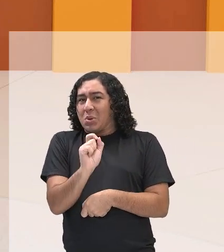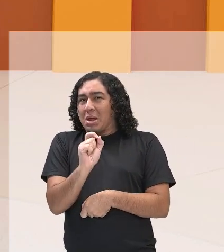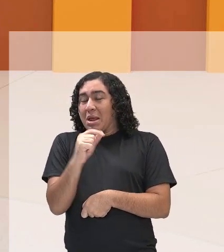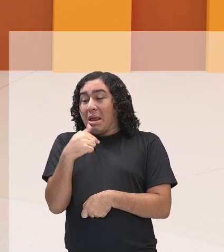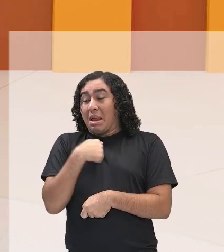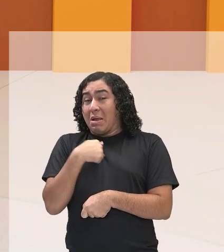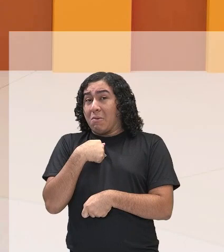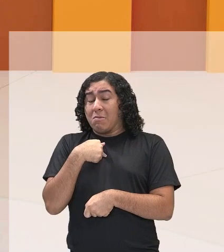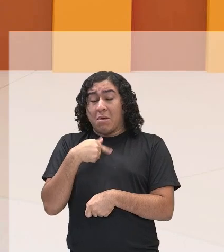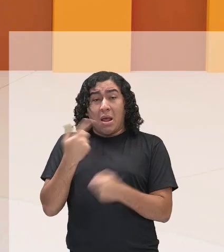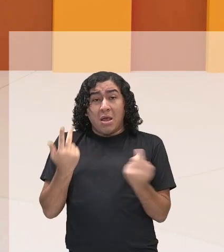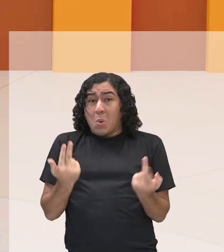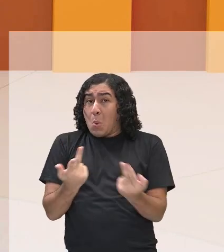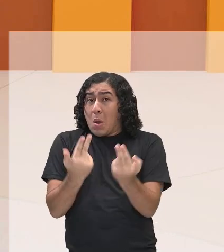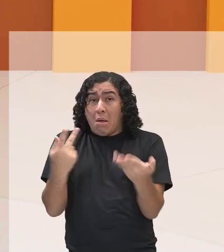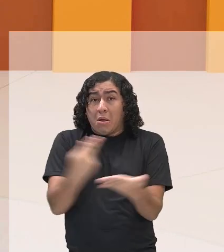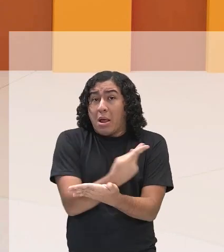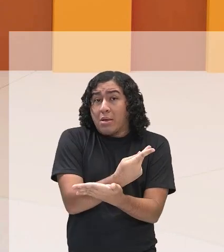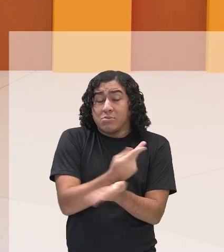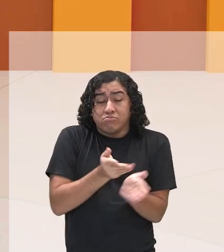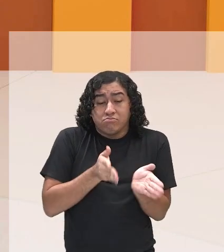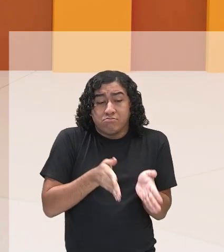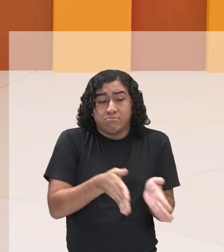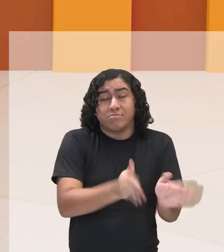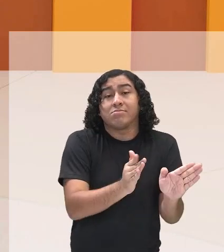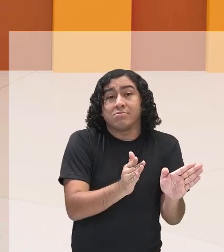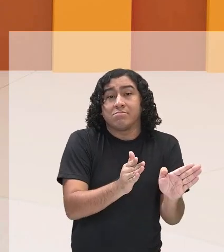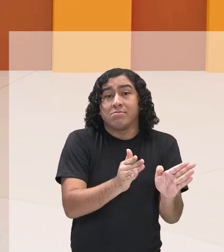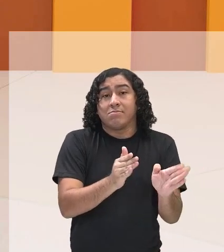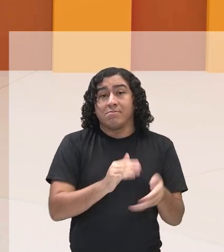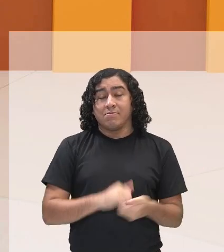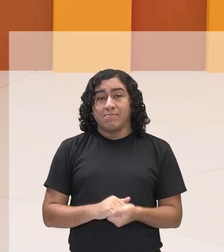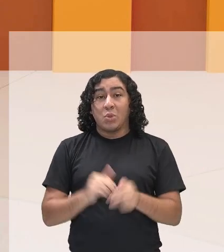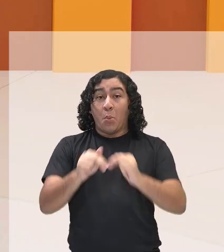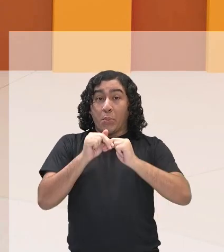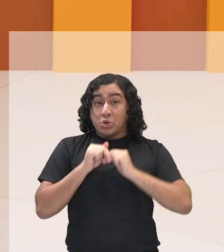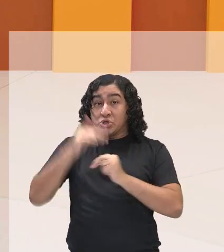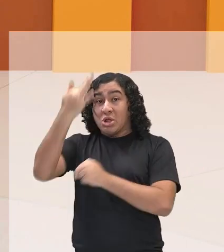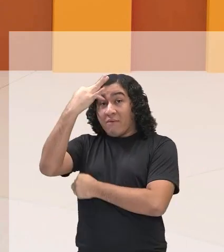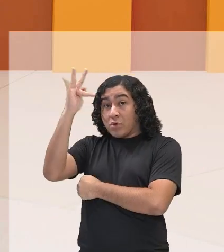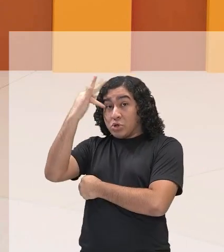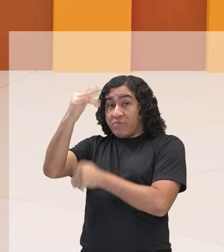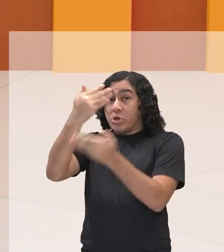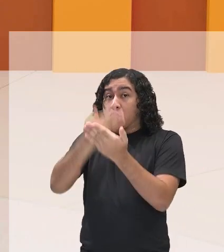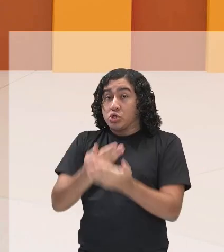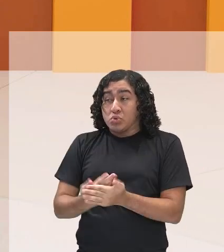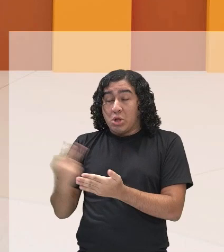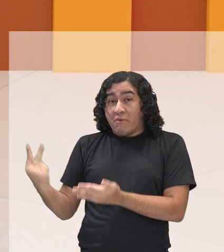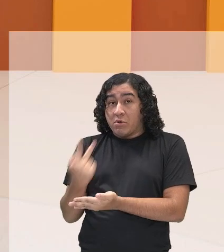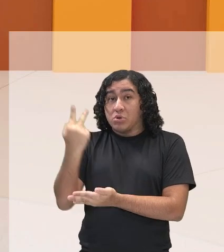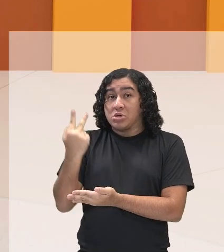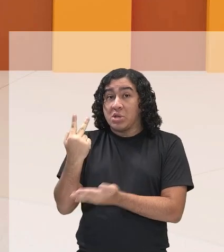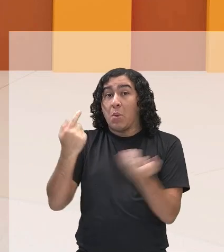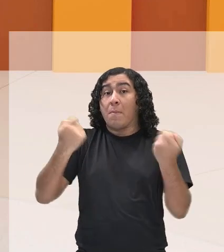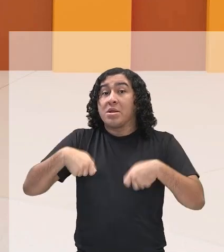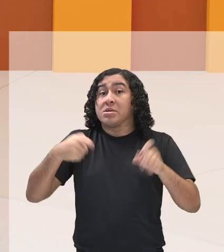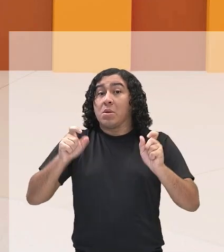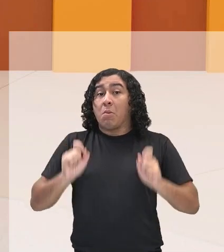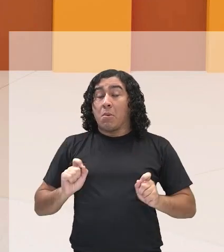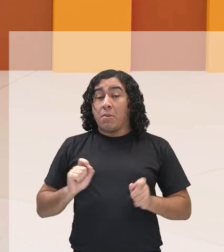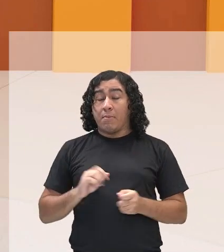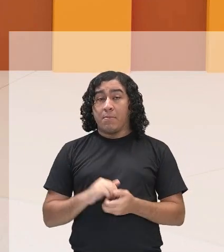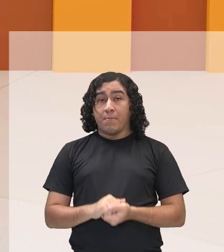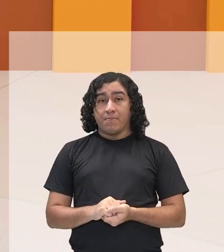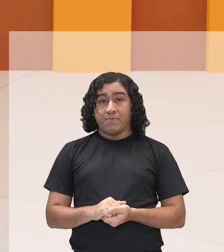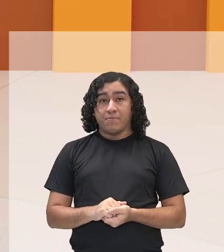placa errada. É por isso que na filosofia esse estudo dos valores, ele tem